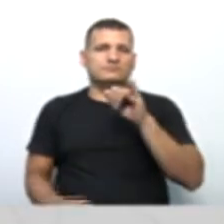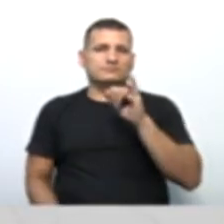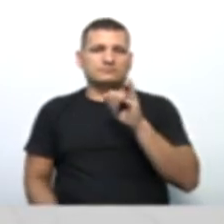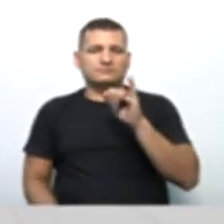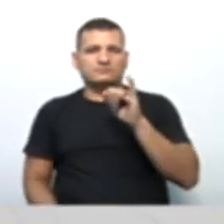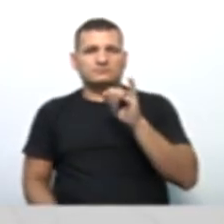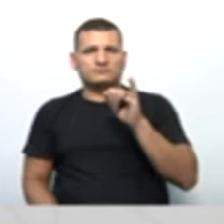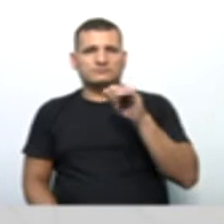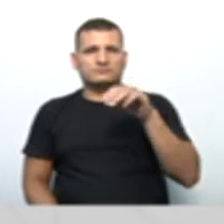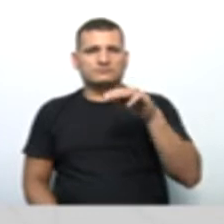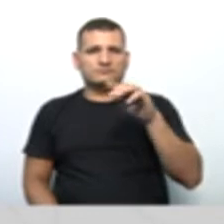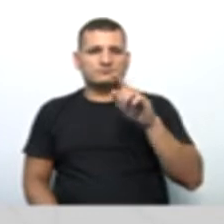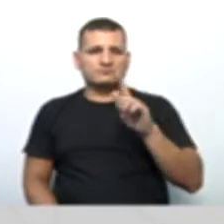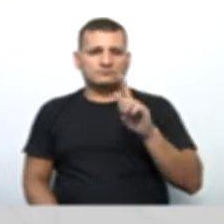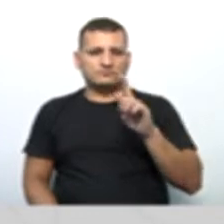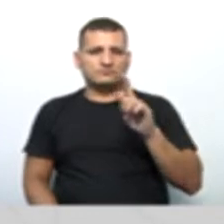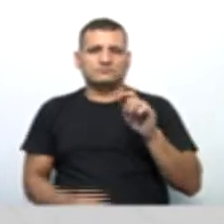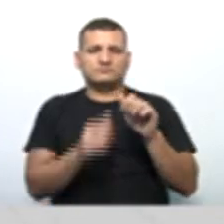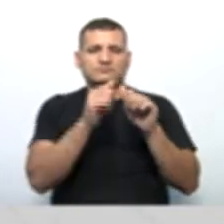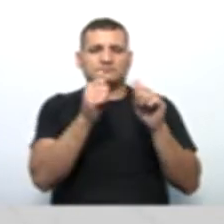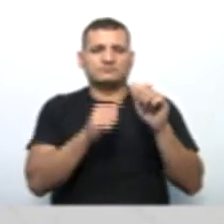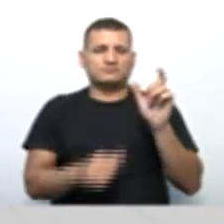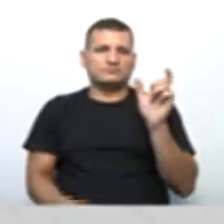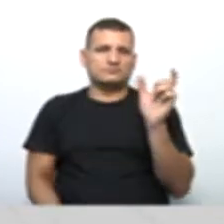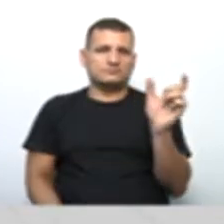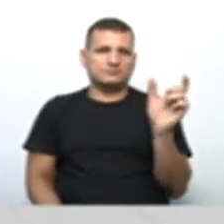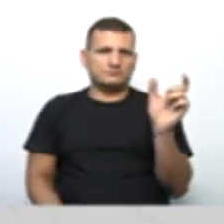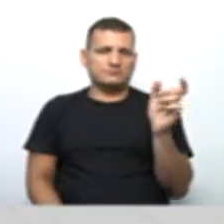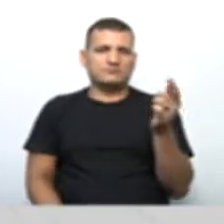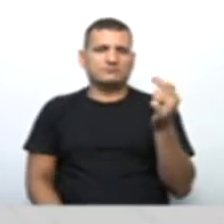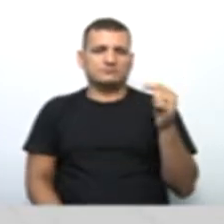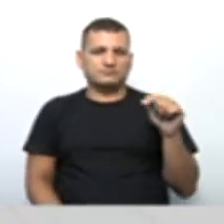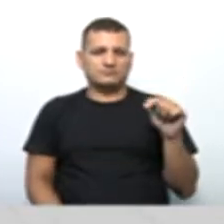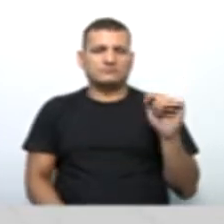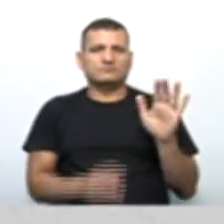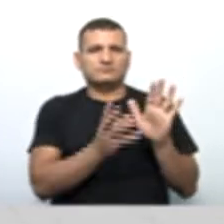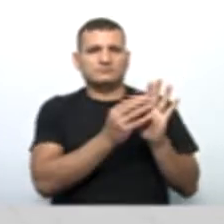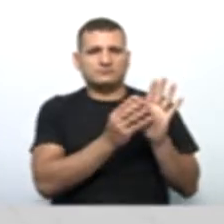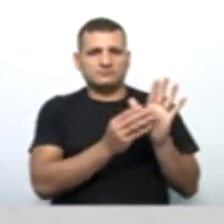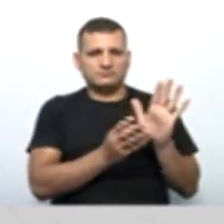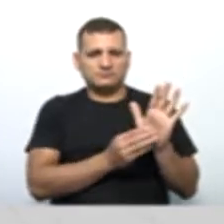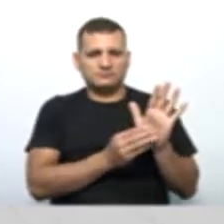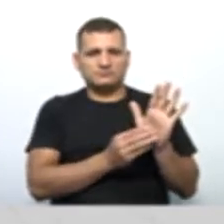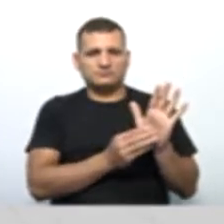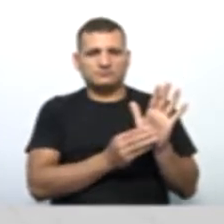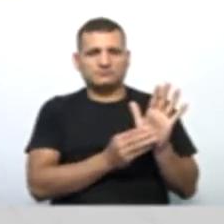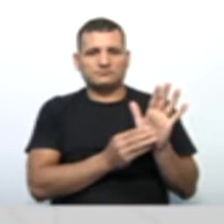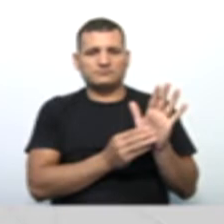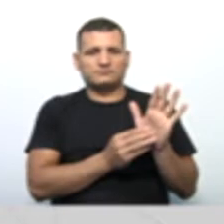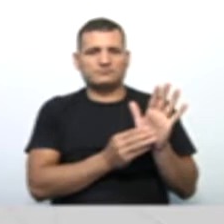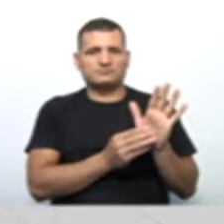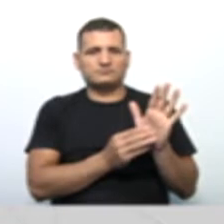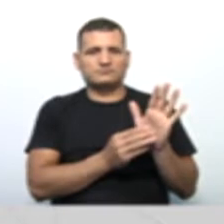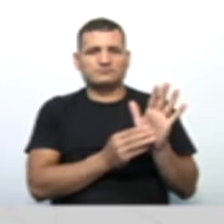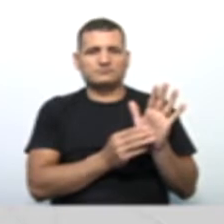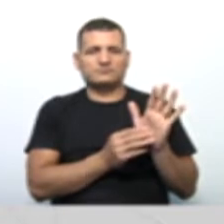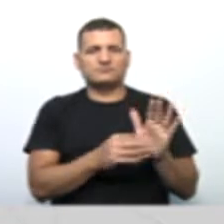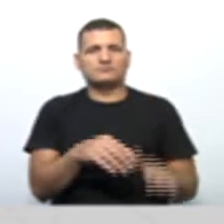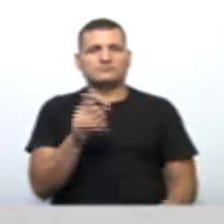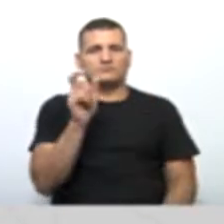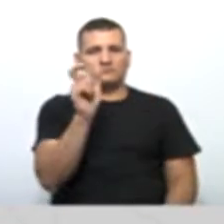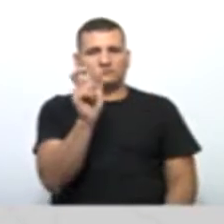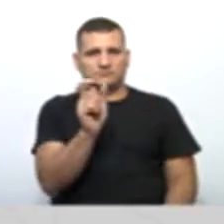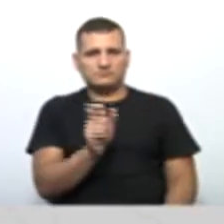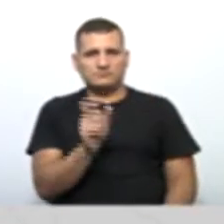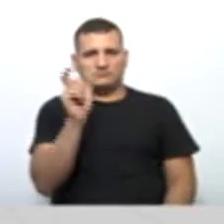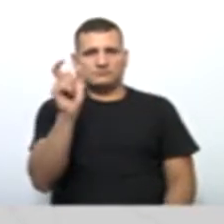conteúdo continua pequeno está deslocado em algum ponto e os botões de navegação na